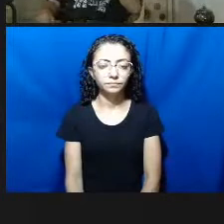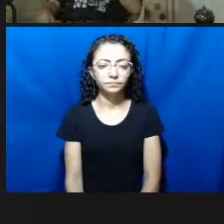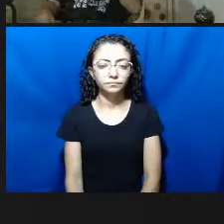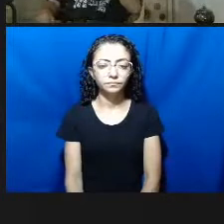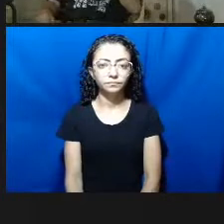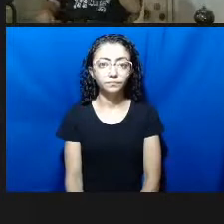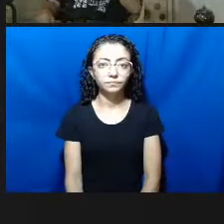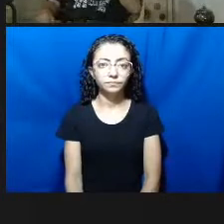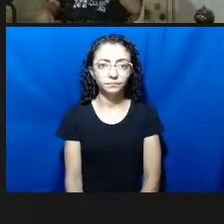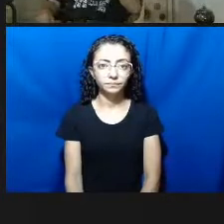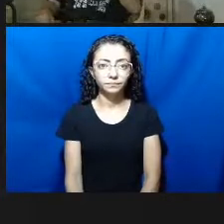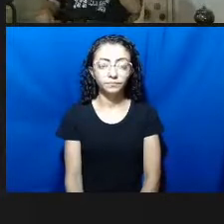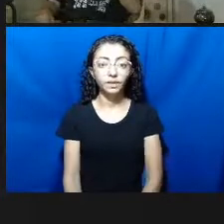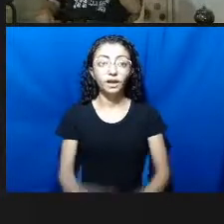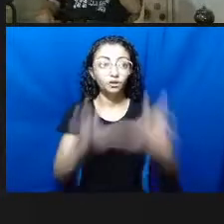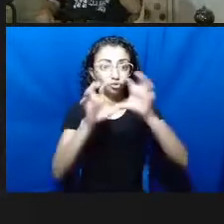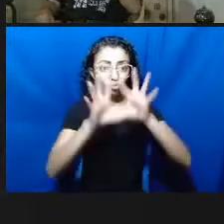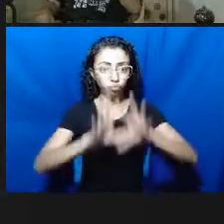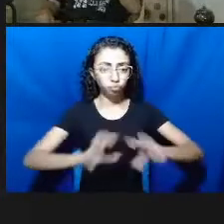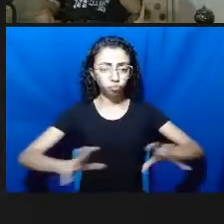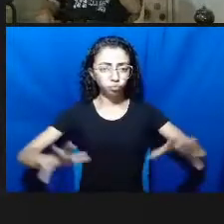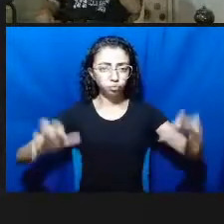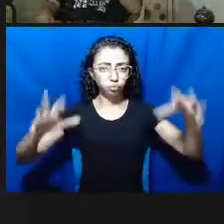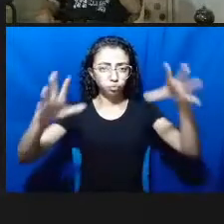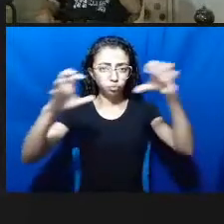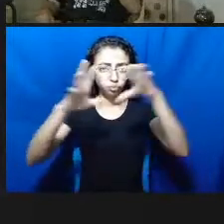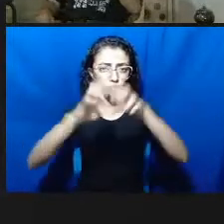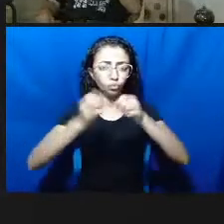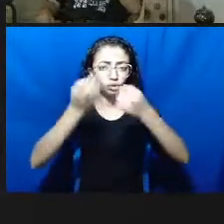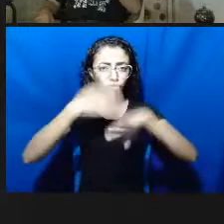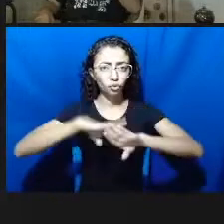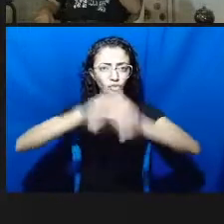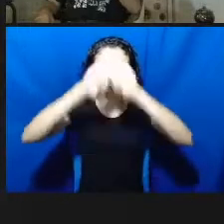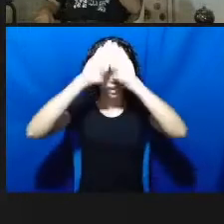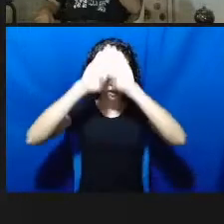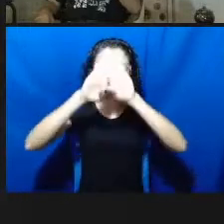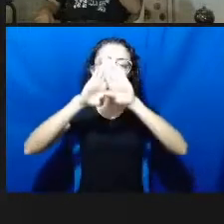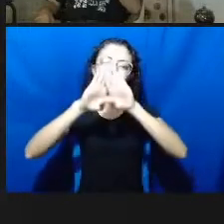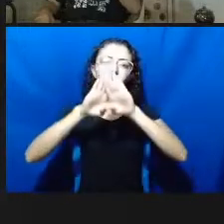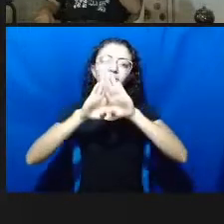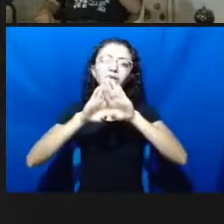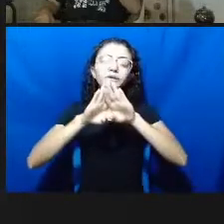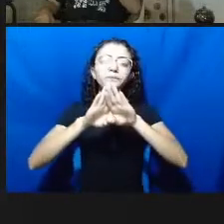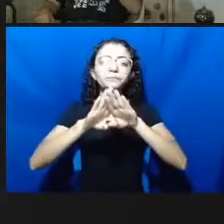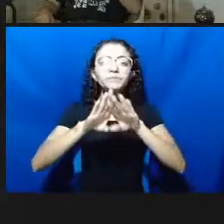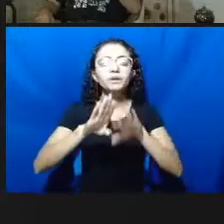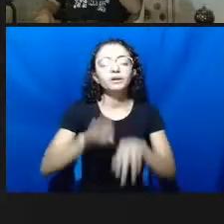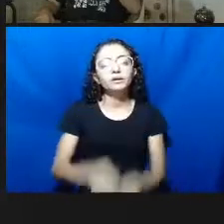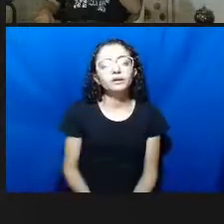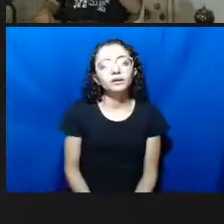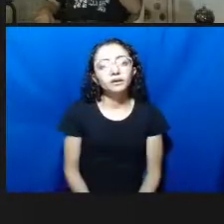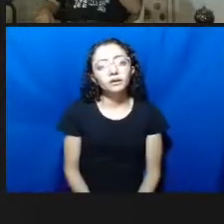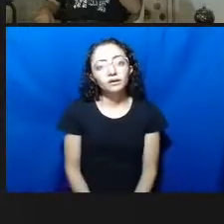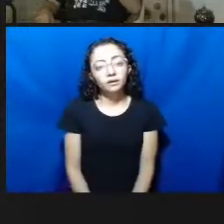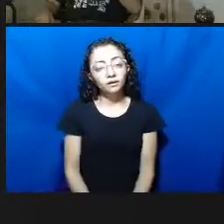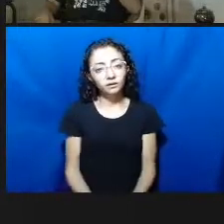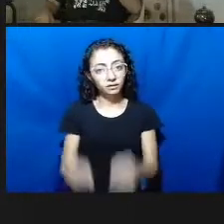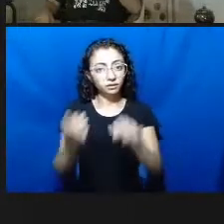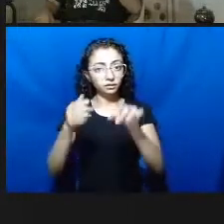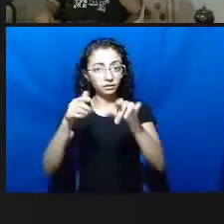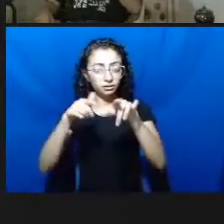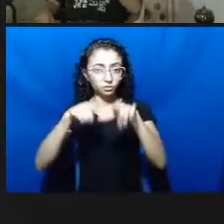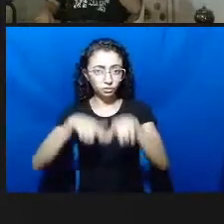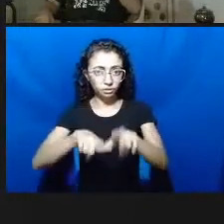E essa nuvem é uma nuvem de Oxalá, que é um orixá do Candomblé, um dos mais poderosos, vamos dizer assim, por conta da